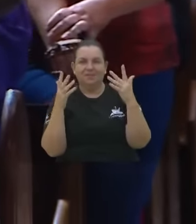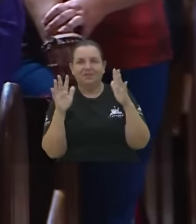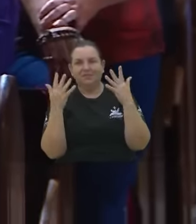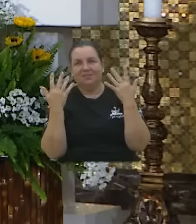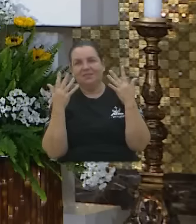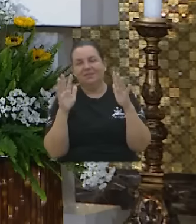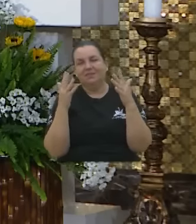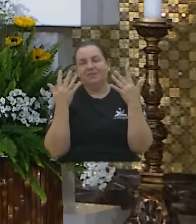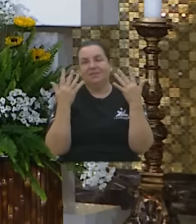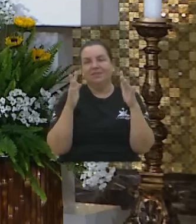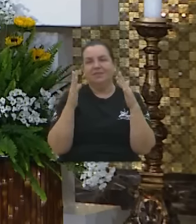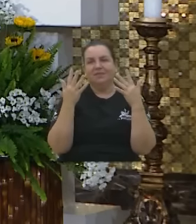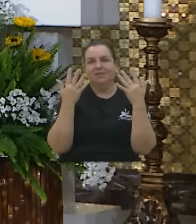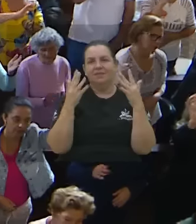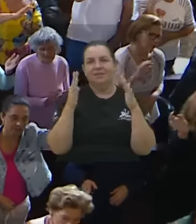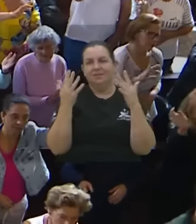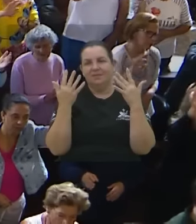aleluia,